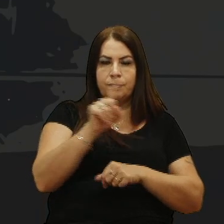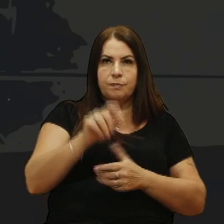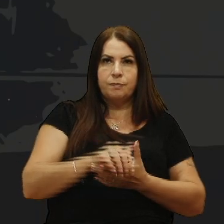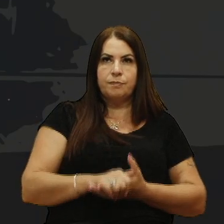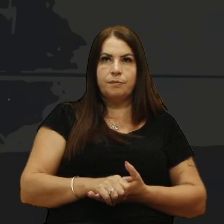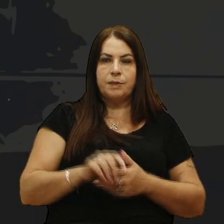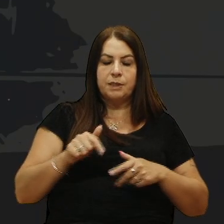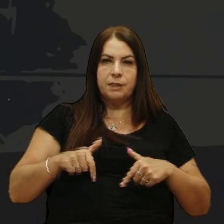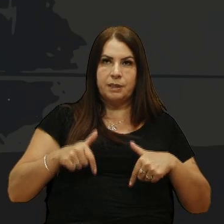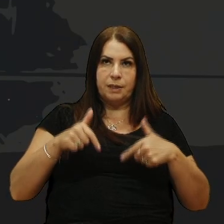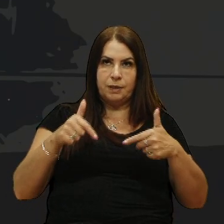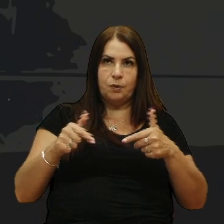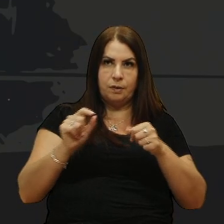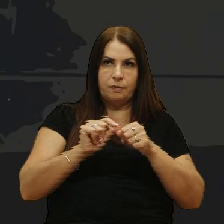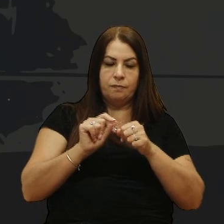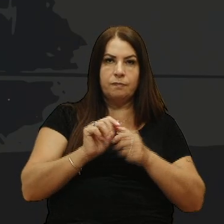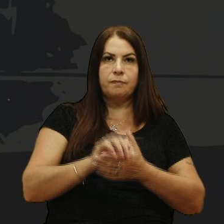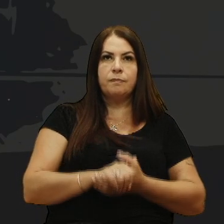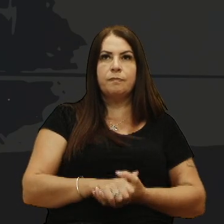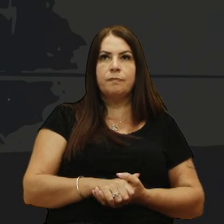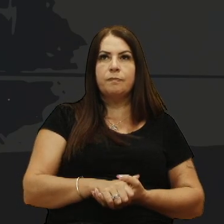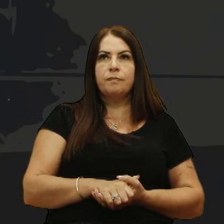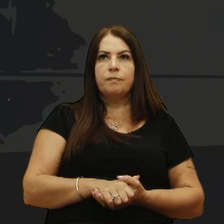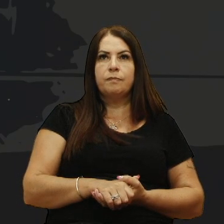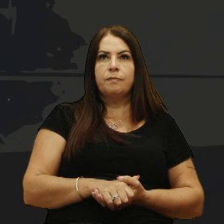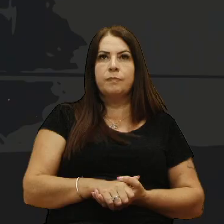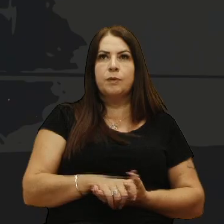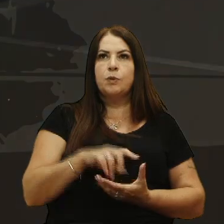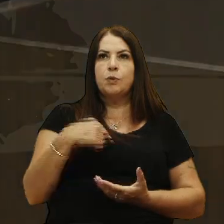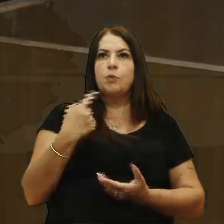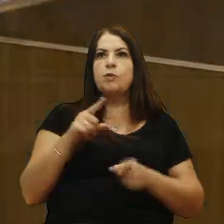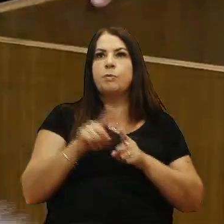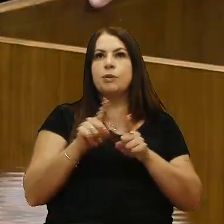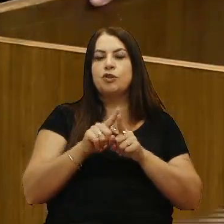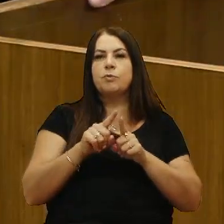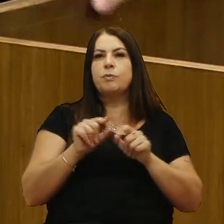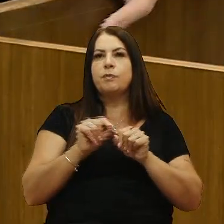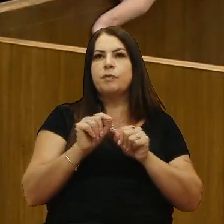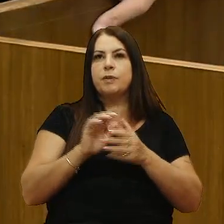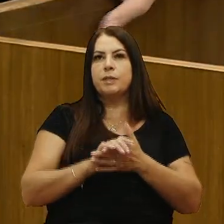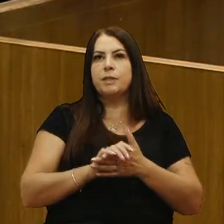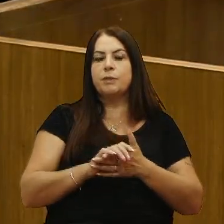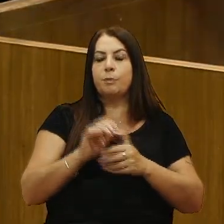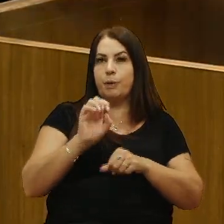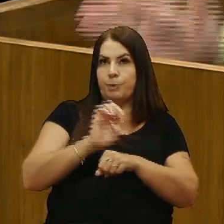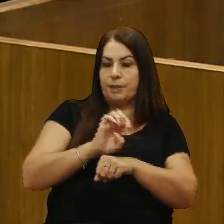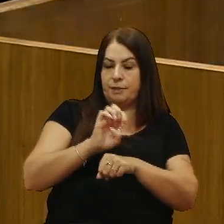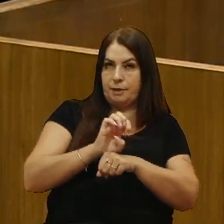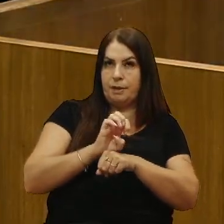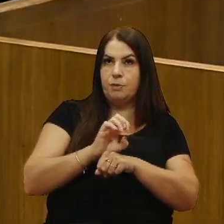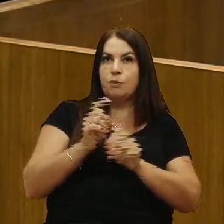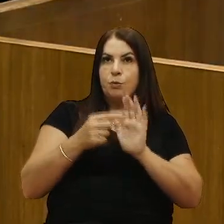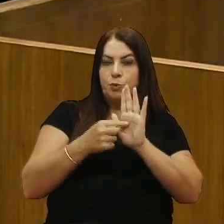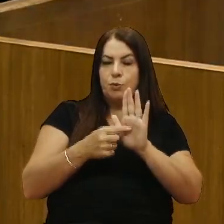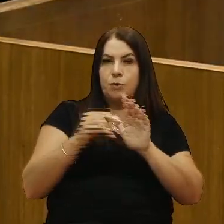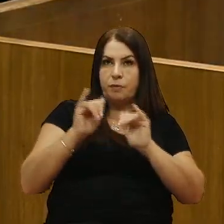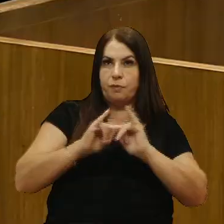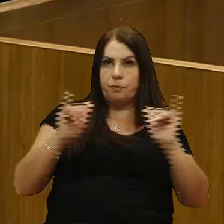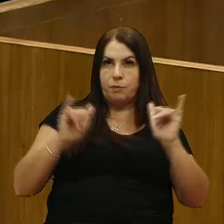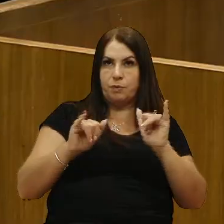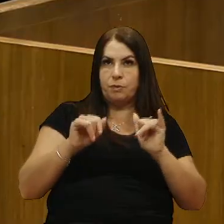das ações que estão sendo feitas. Então, nós tivemos também medidas sendo feitas pelo Estado. Eu trouxe aqui informações